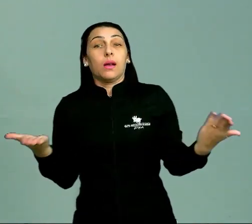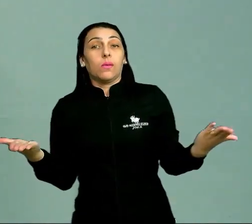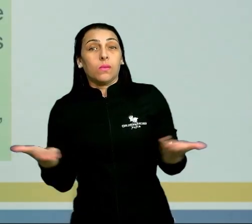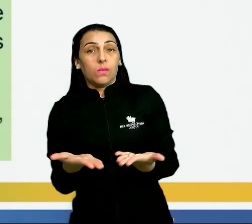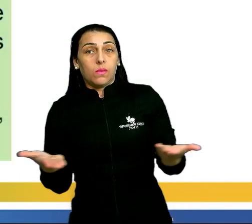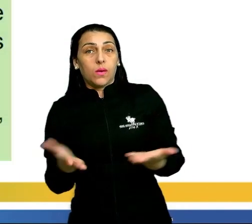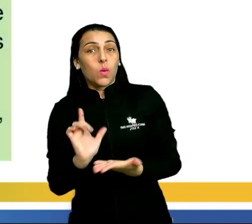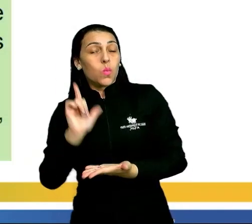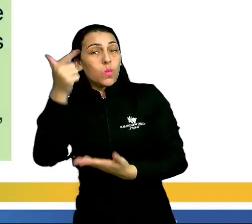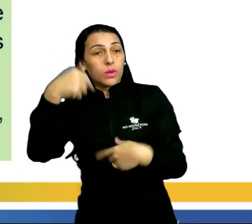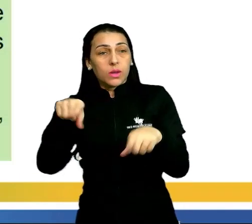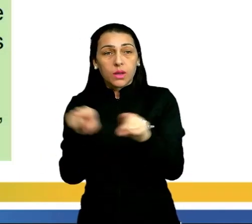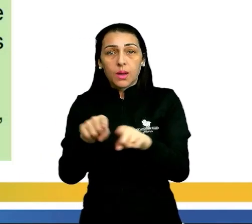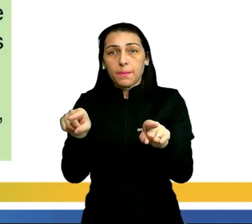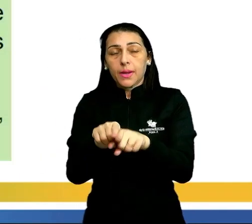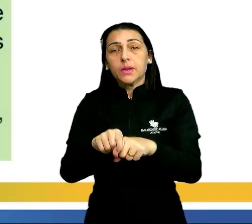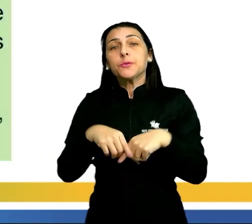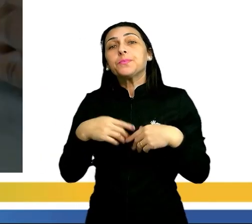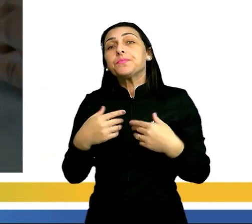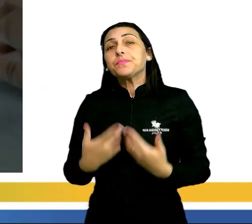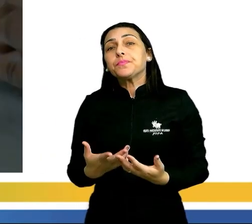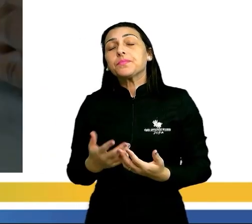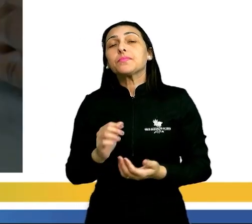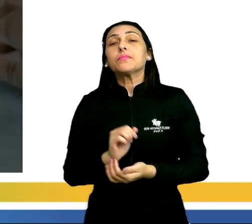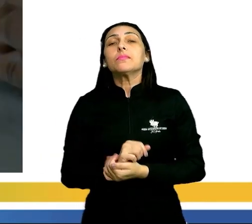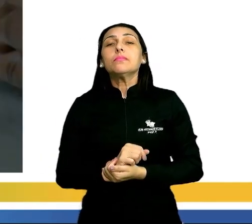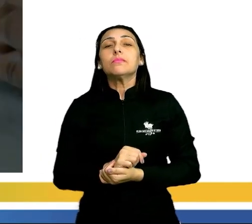Agora, uma outra coisa é que